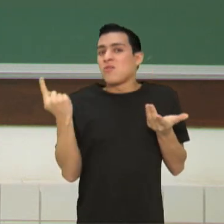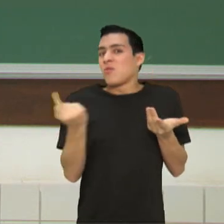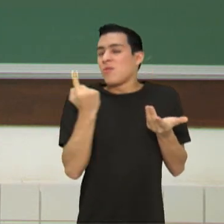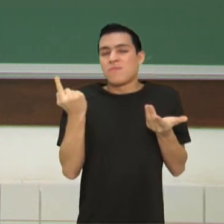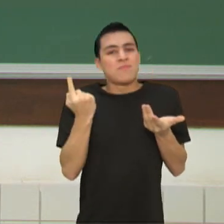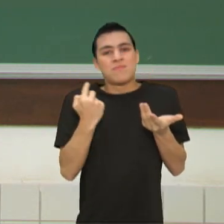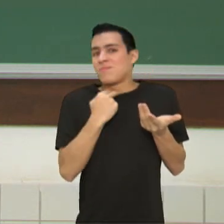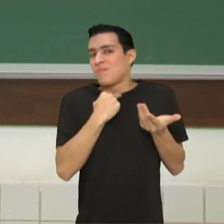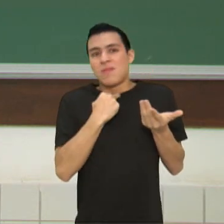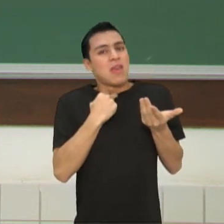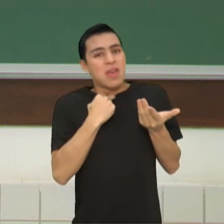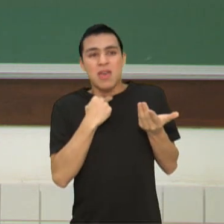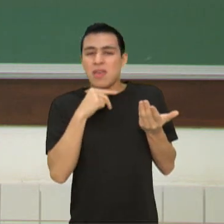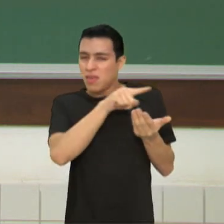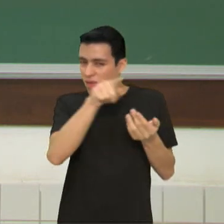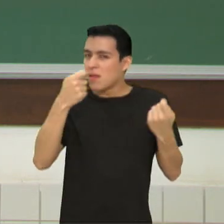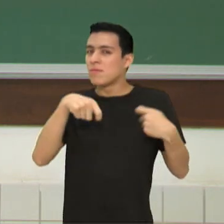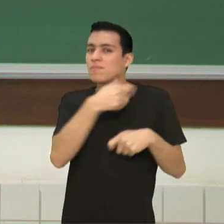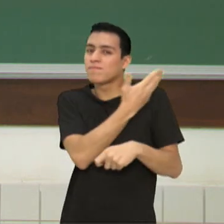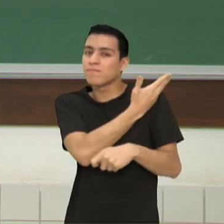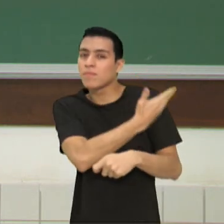sozinhos. Pensa bem.